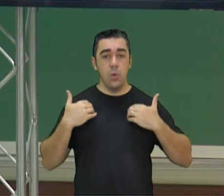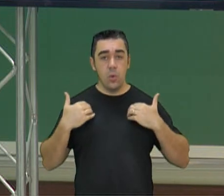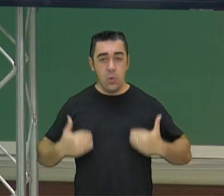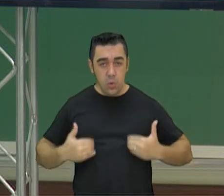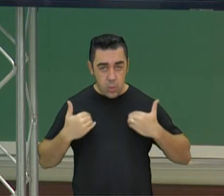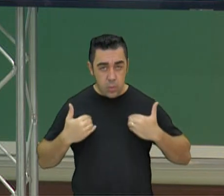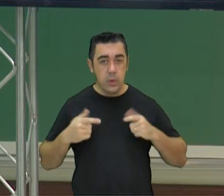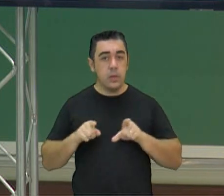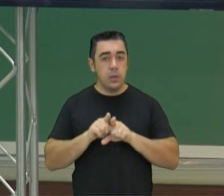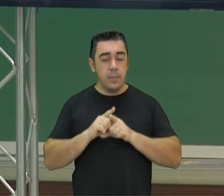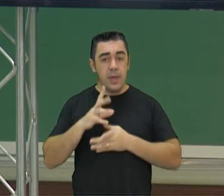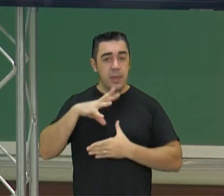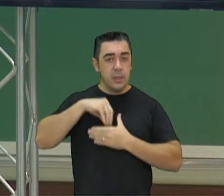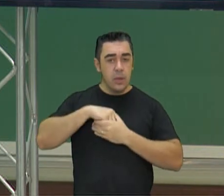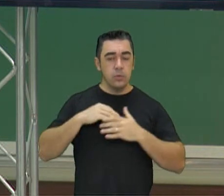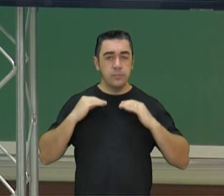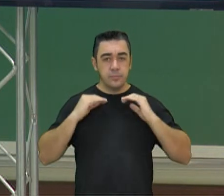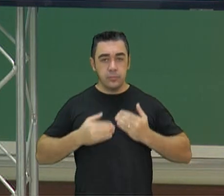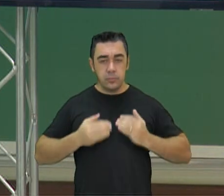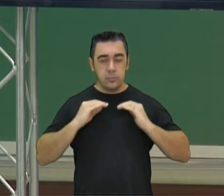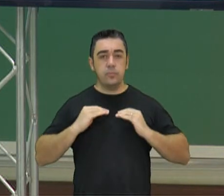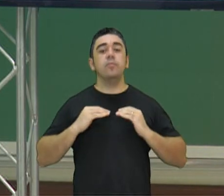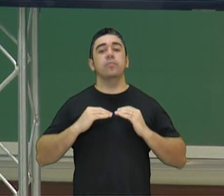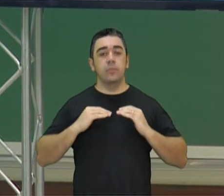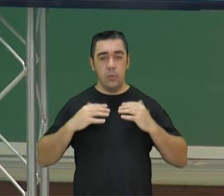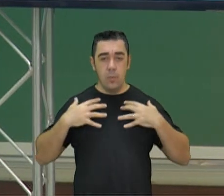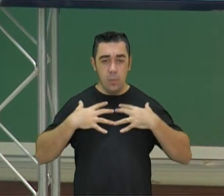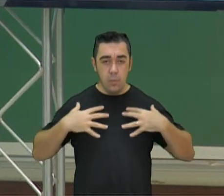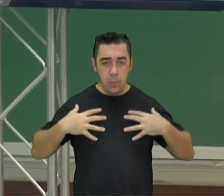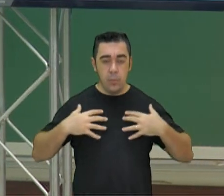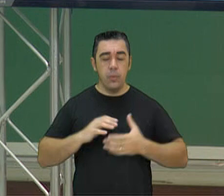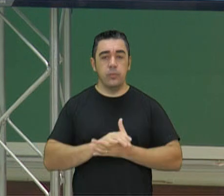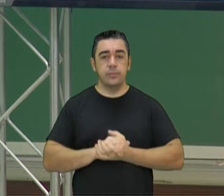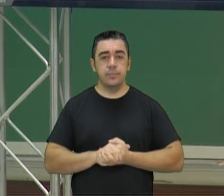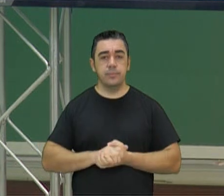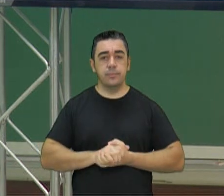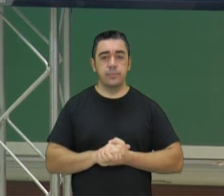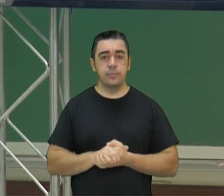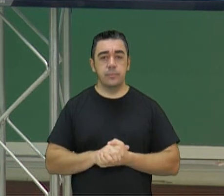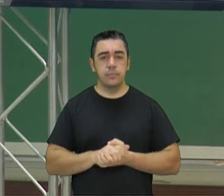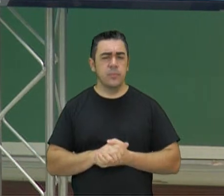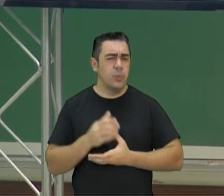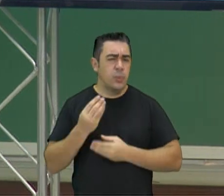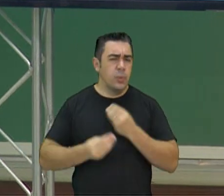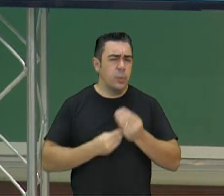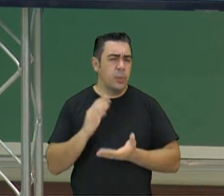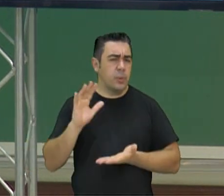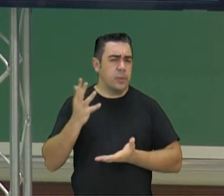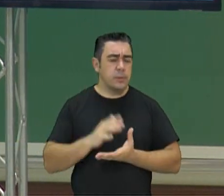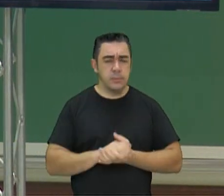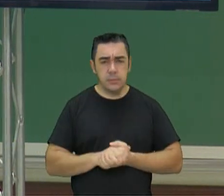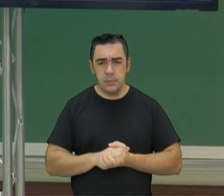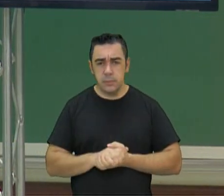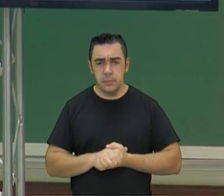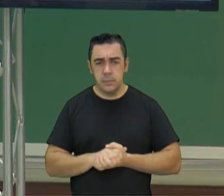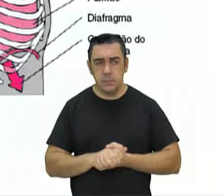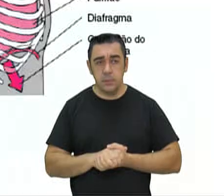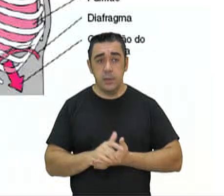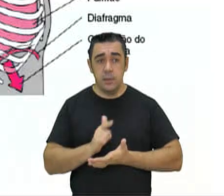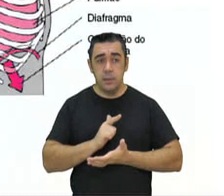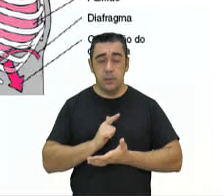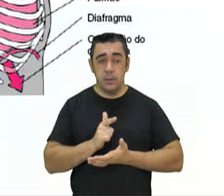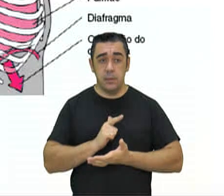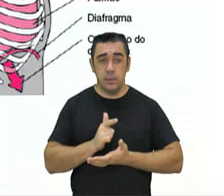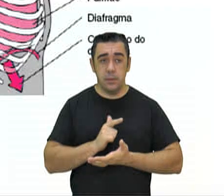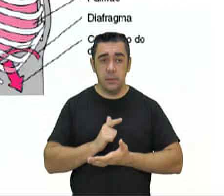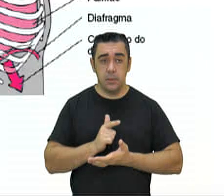que envolve dentro da respiração. Então, como que acontece a respiração? Então, quando contraído,